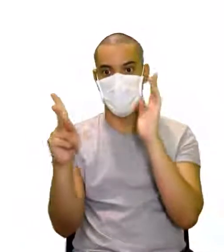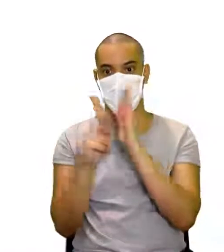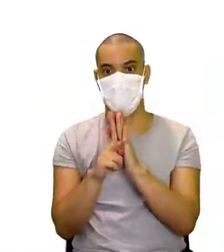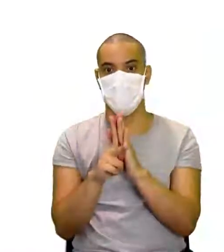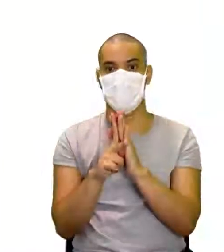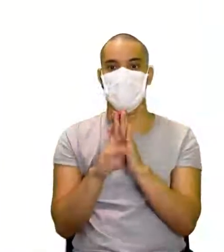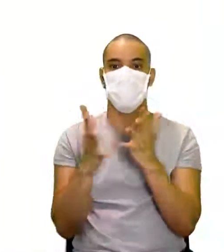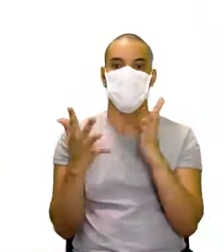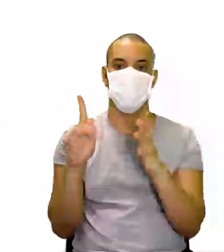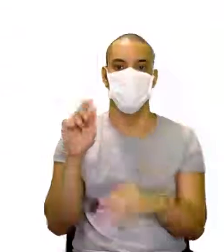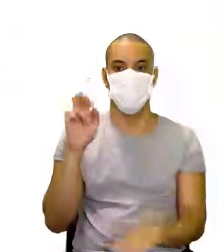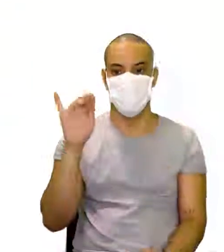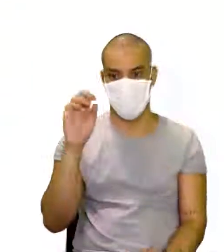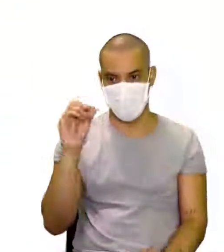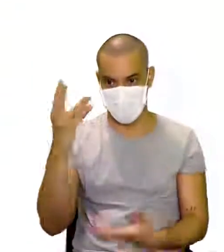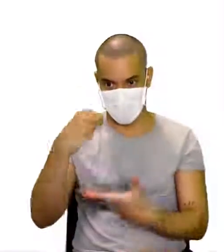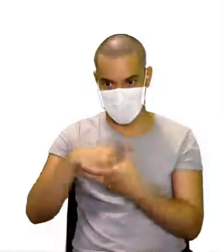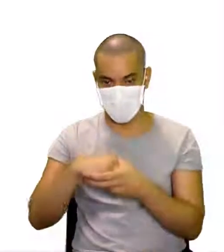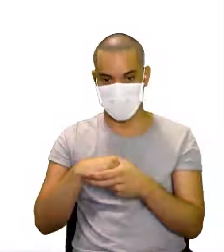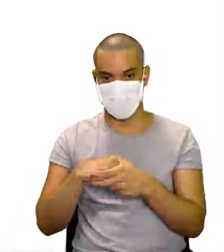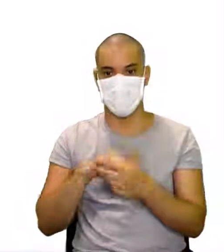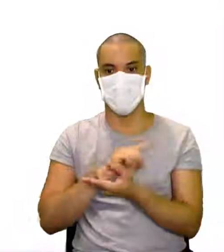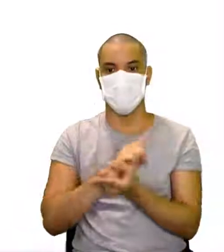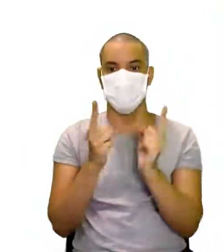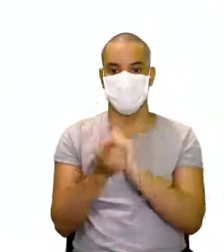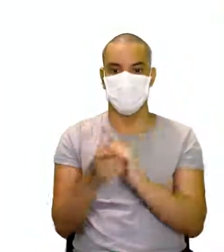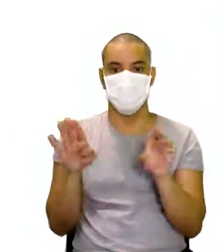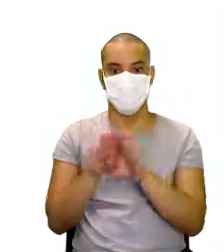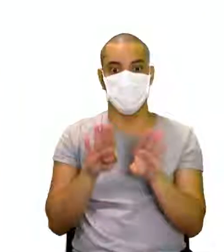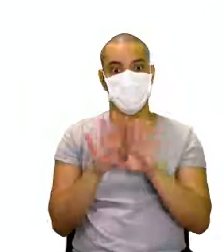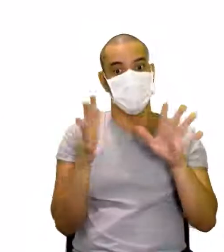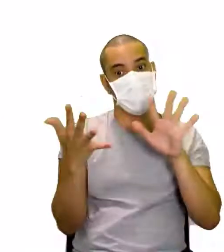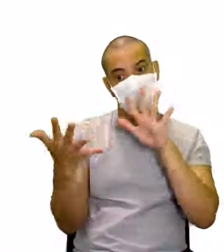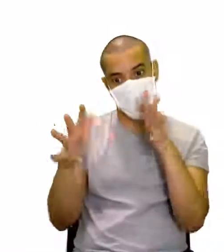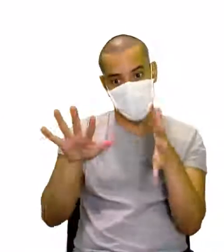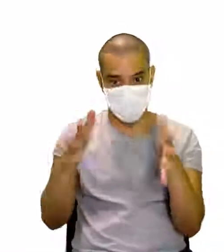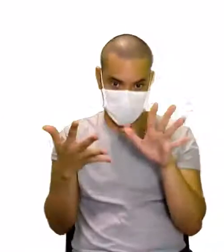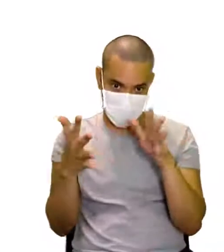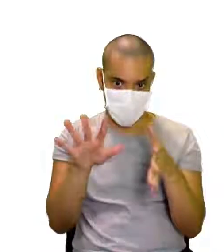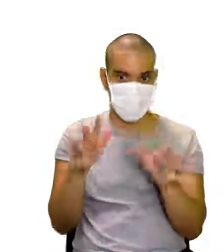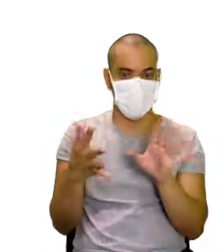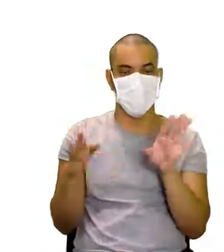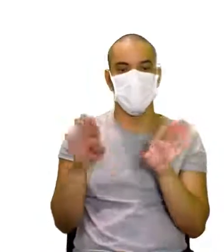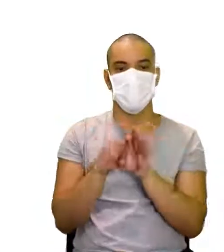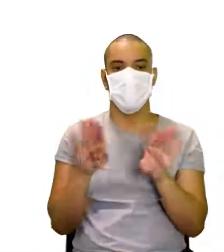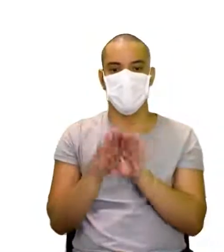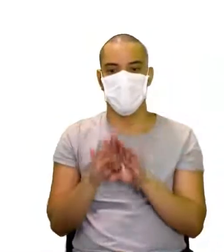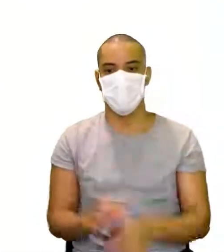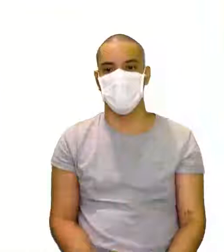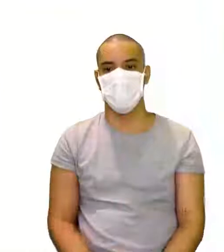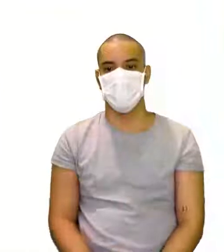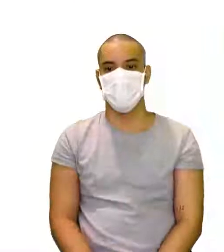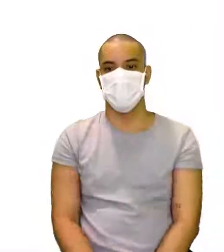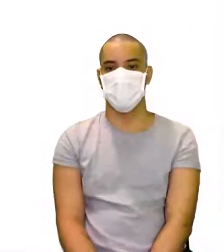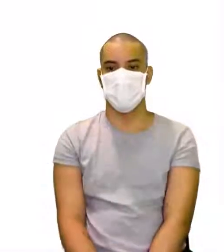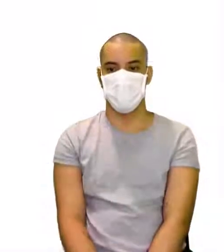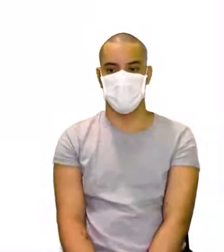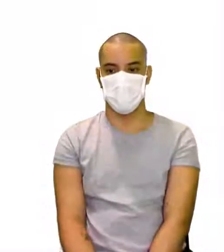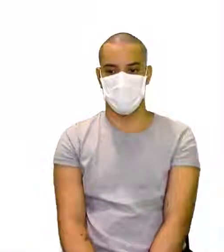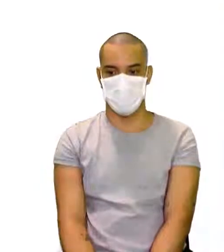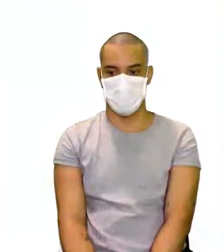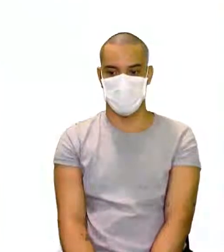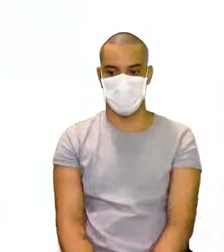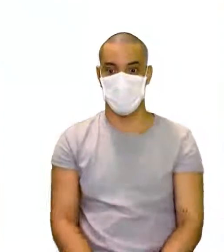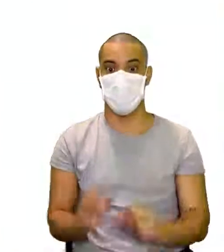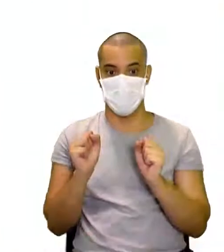sul geográfico, e pelo polo norte magnético, aproximadamente no polo sul geográfico. Então, vocês